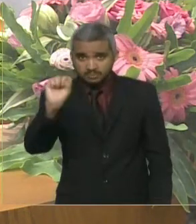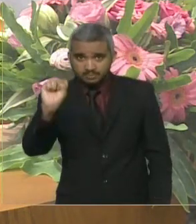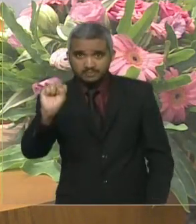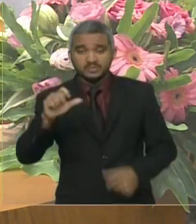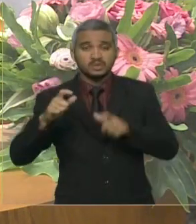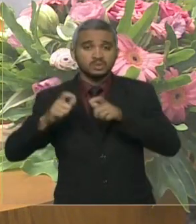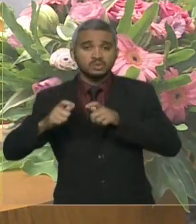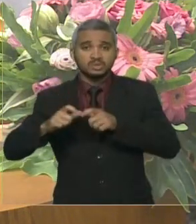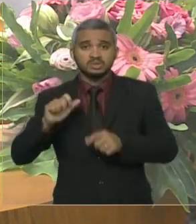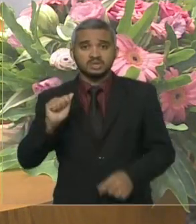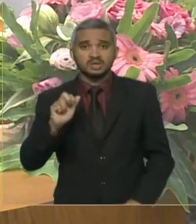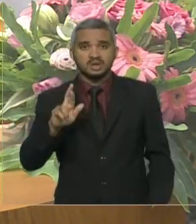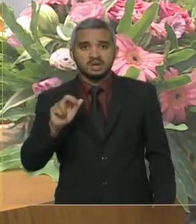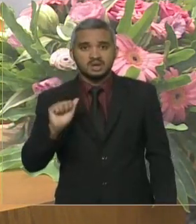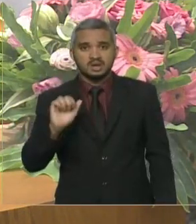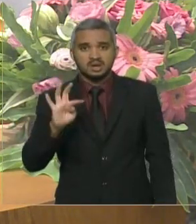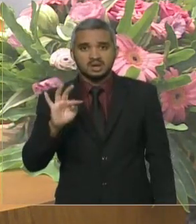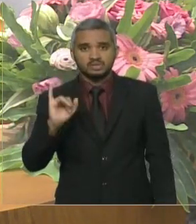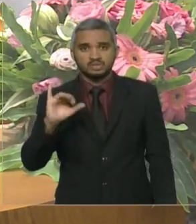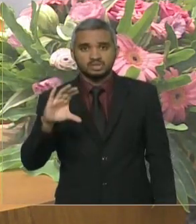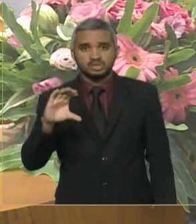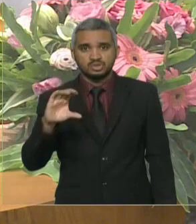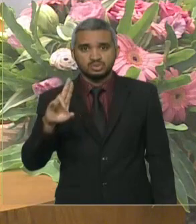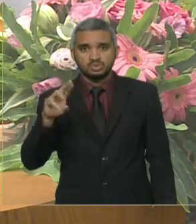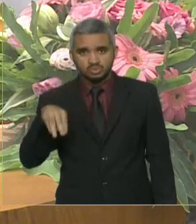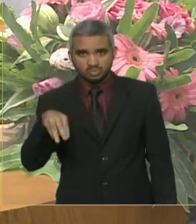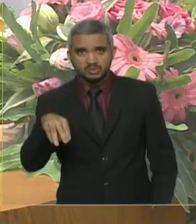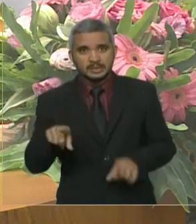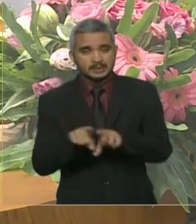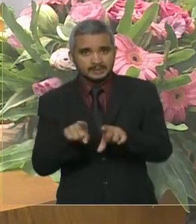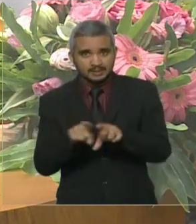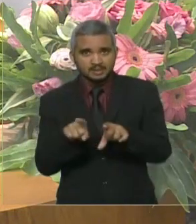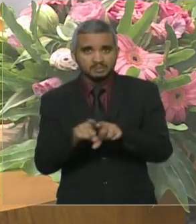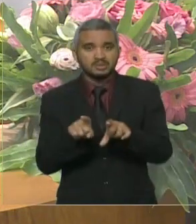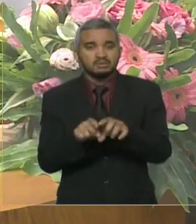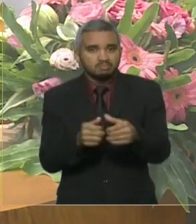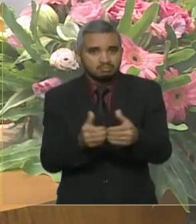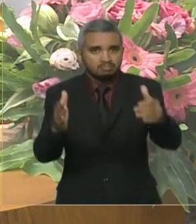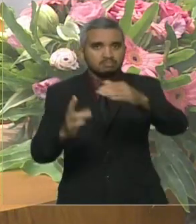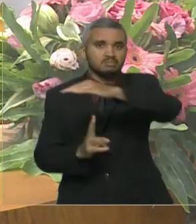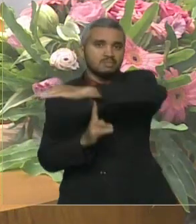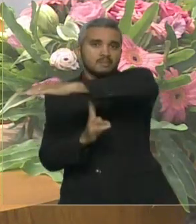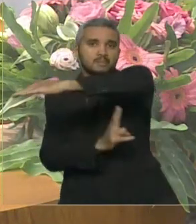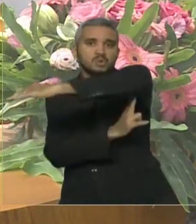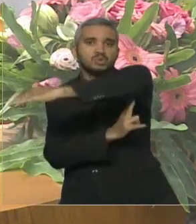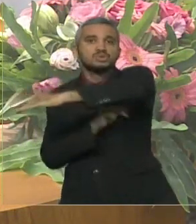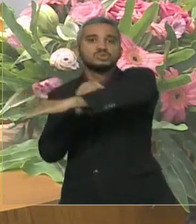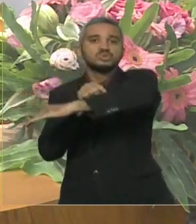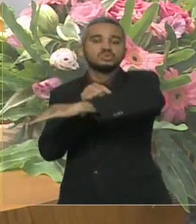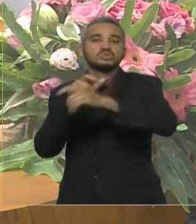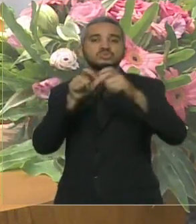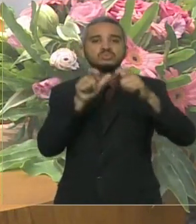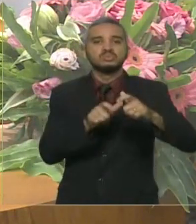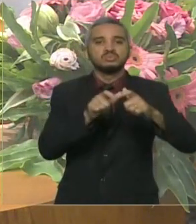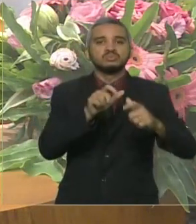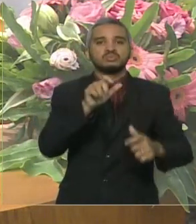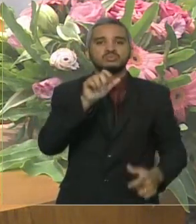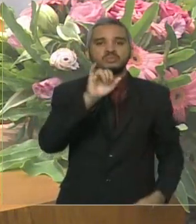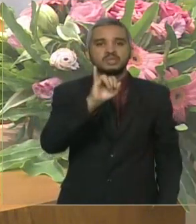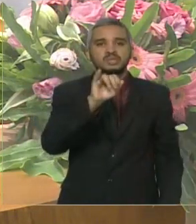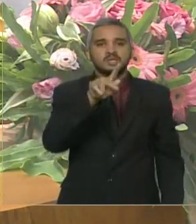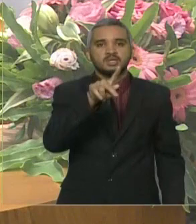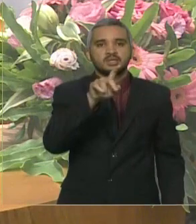Barra do Corda, como também a inauguração da ponte do povoado Ipiranga. Seu presidente, e aí,